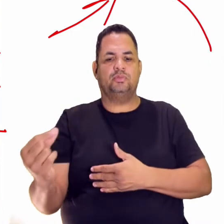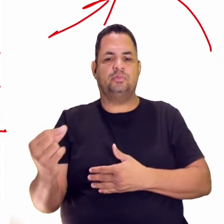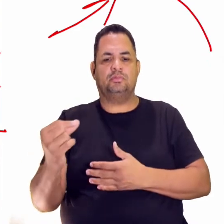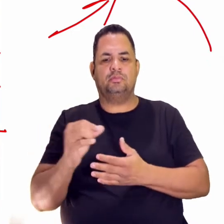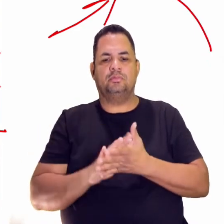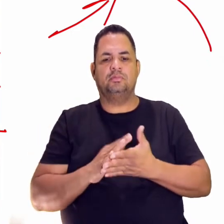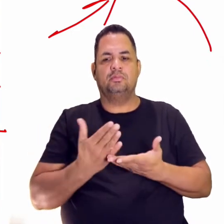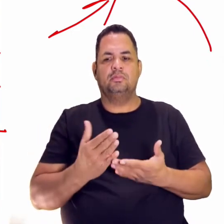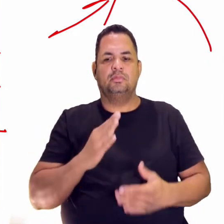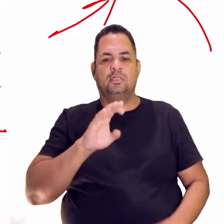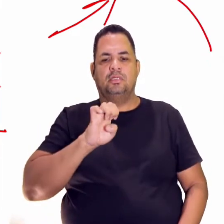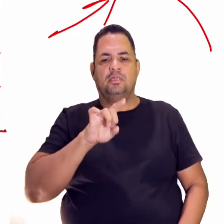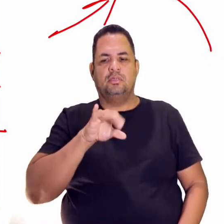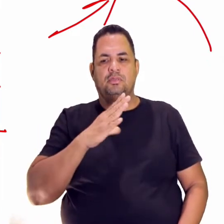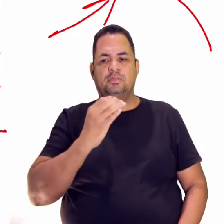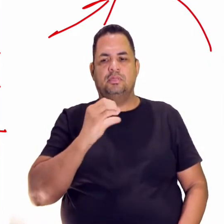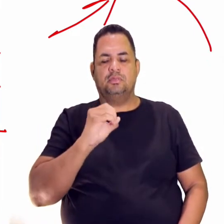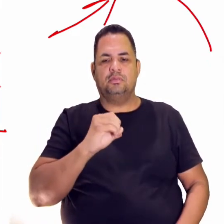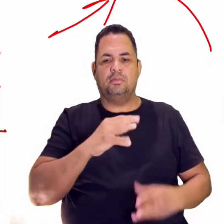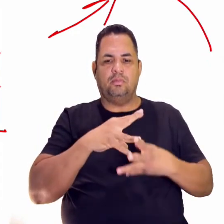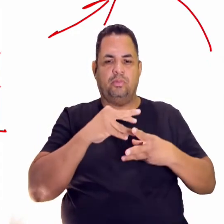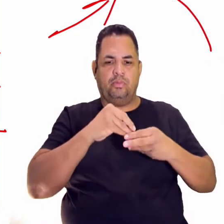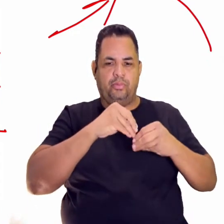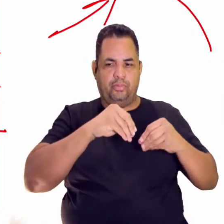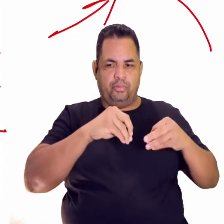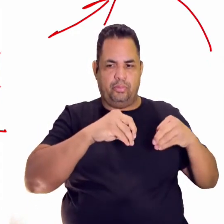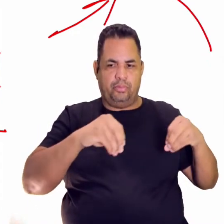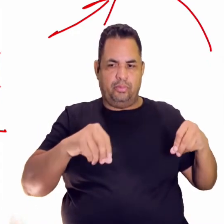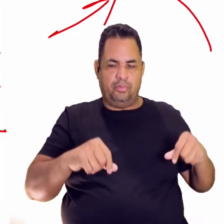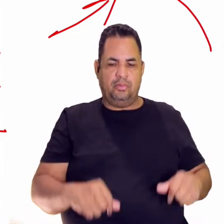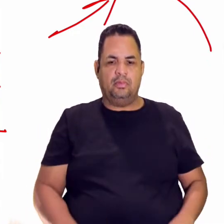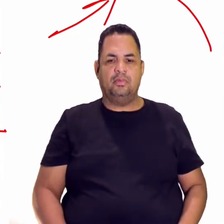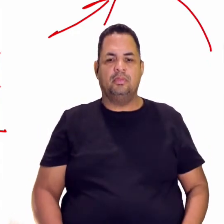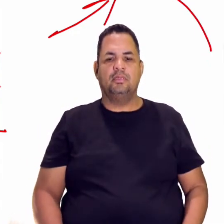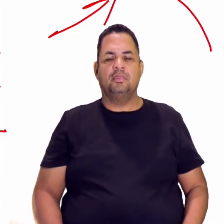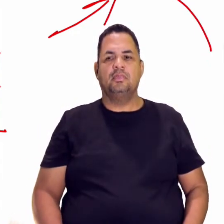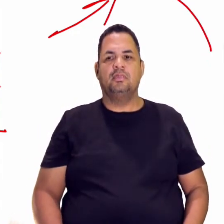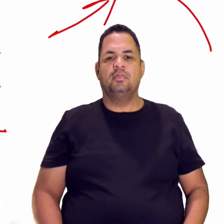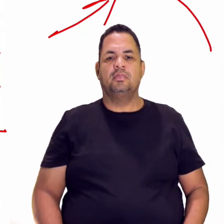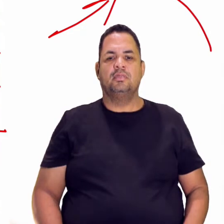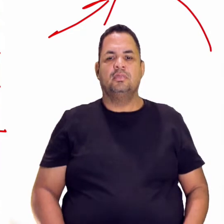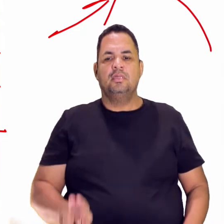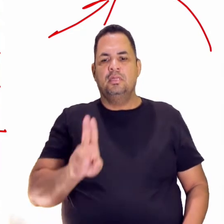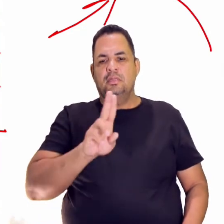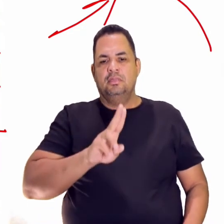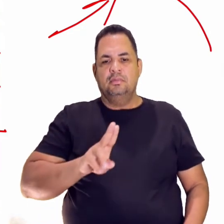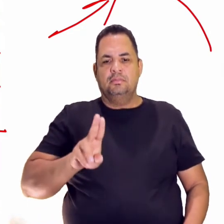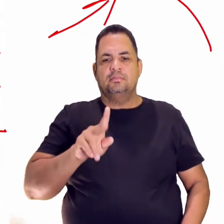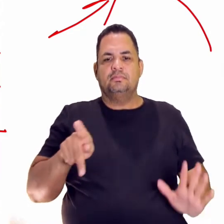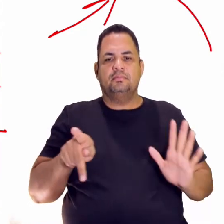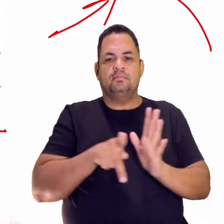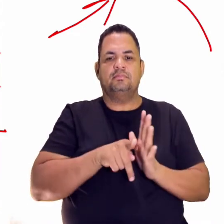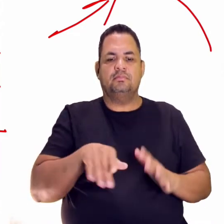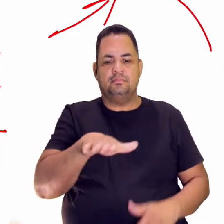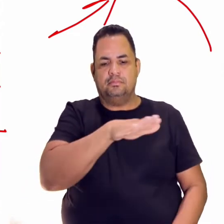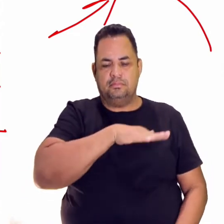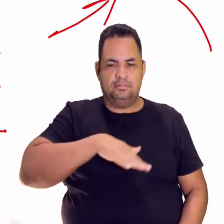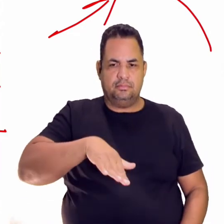desaparecerem devido à erosão, né? Então, são obras que utilizam o próprio espaço,